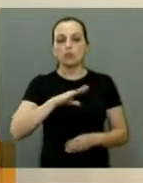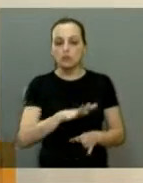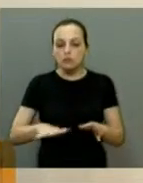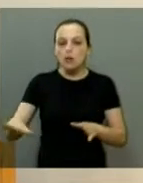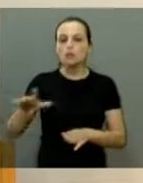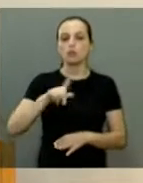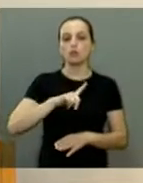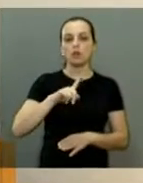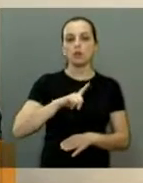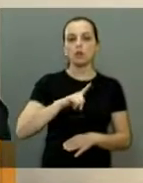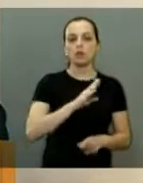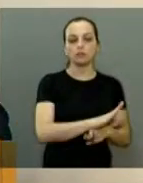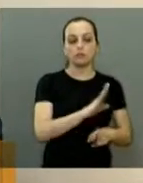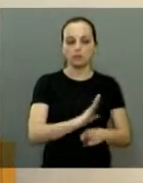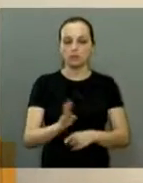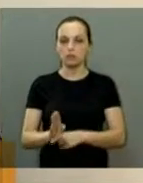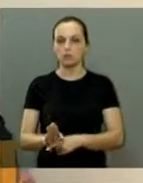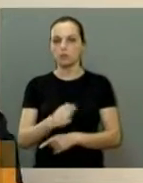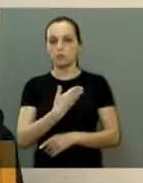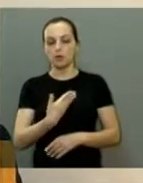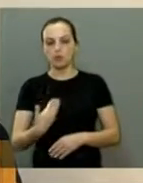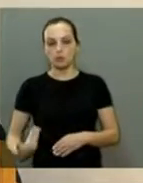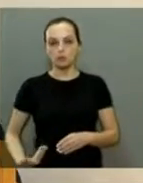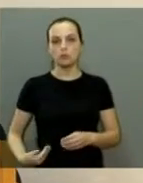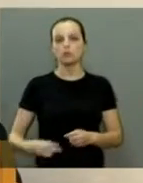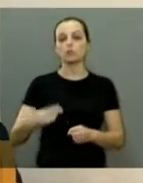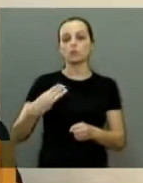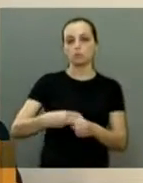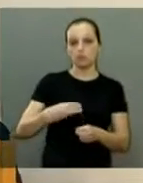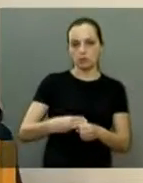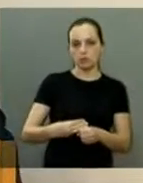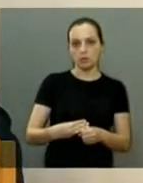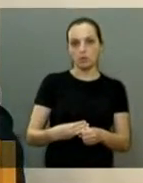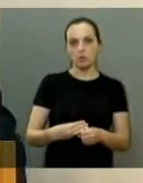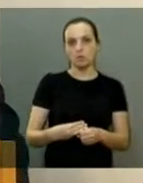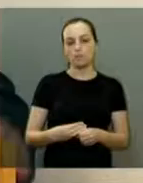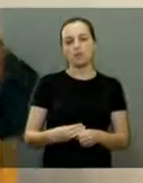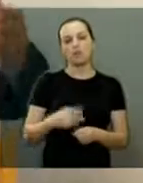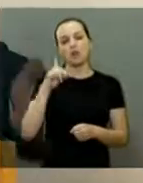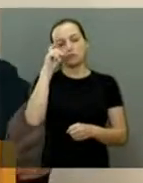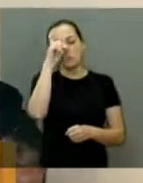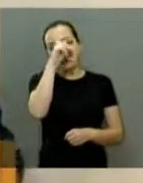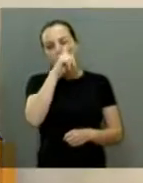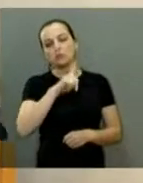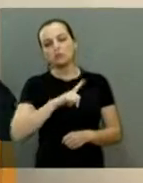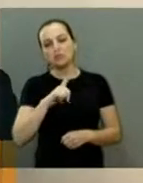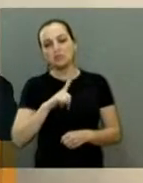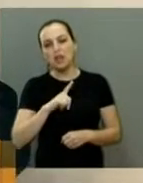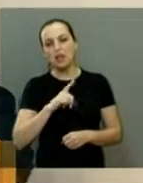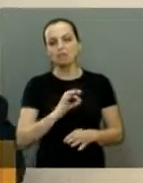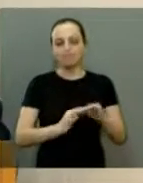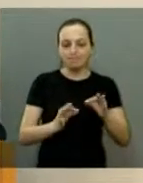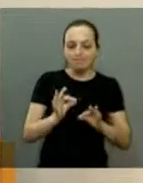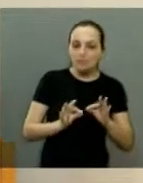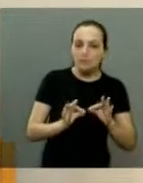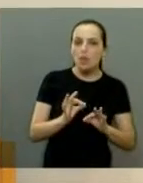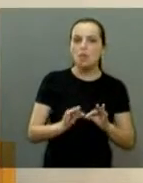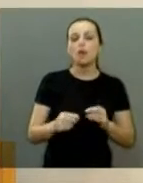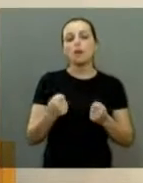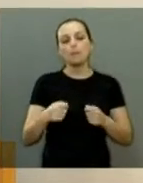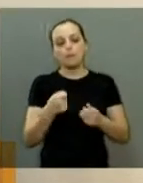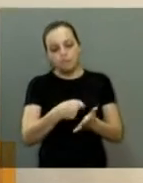é a gente precisa ressaltar lógico que as dificuldades maus atendimentos maus procedimentos que vão ser corrigidos